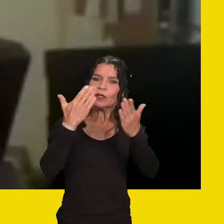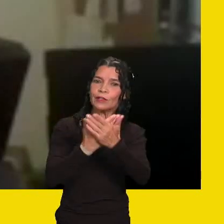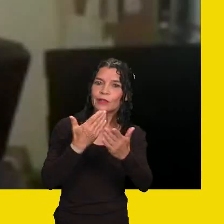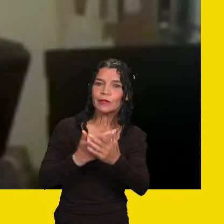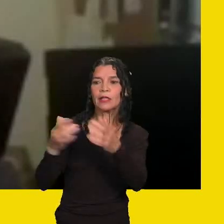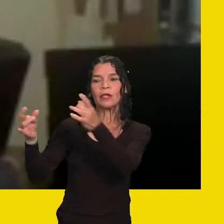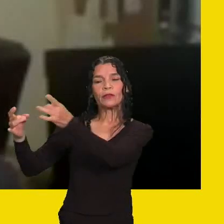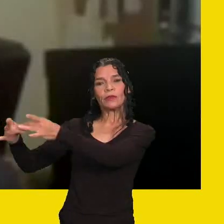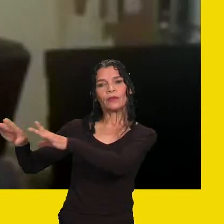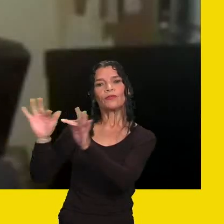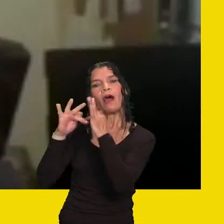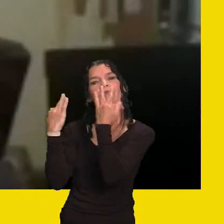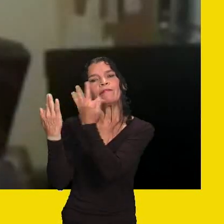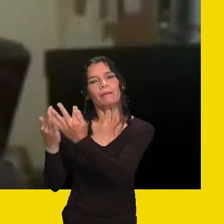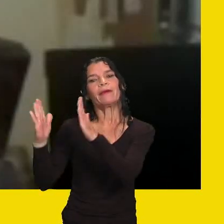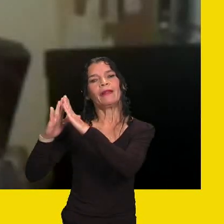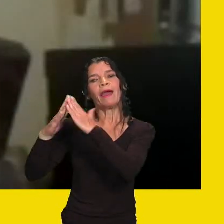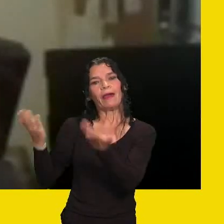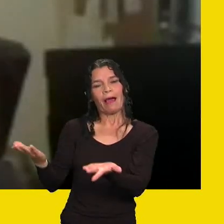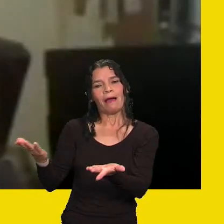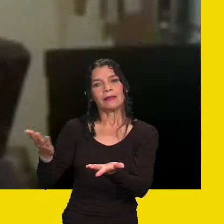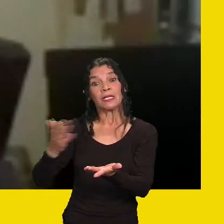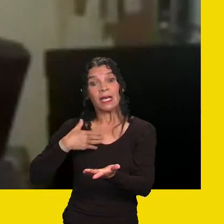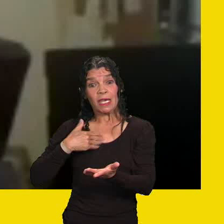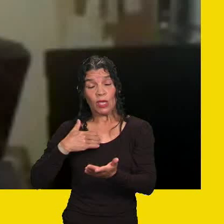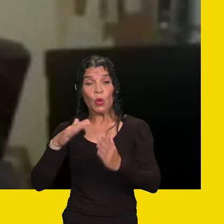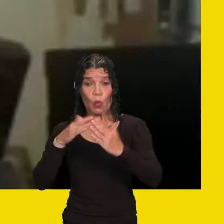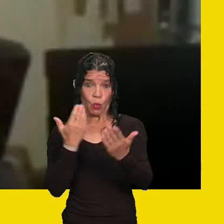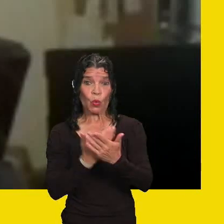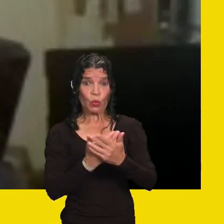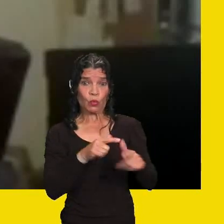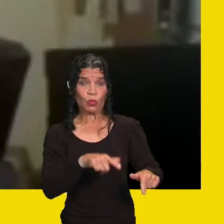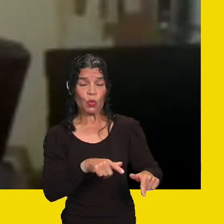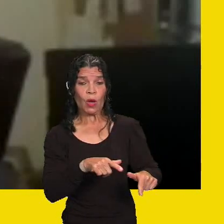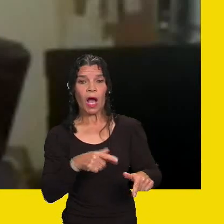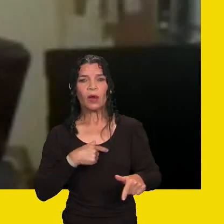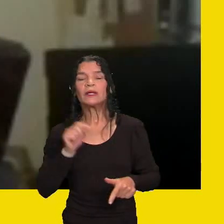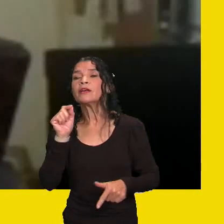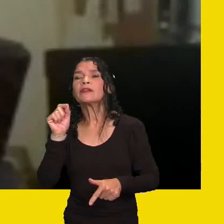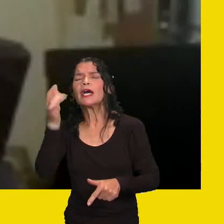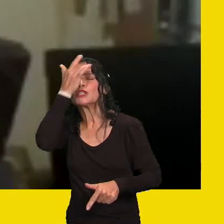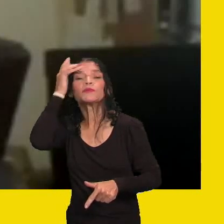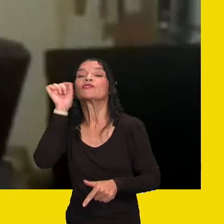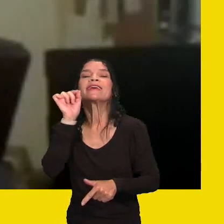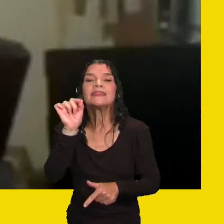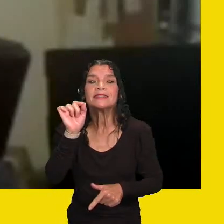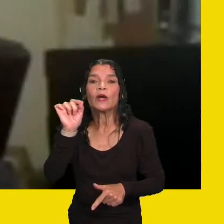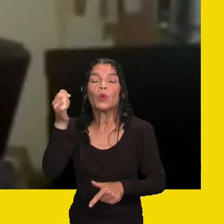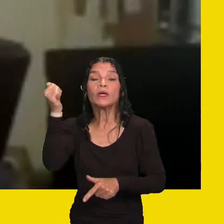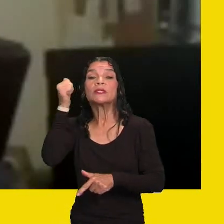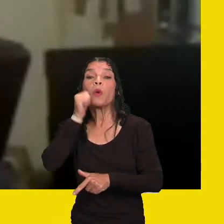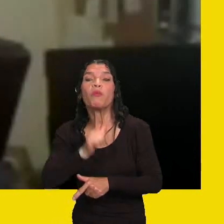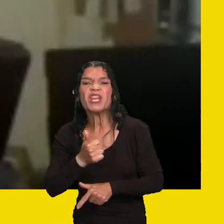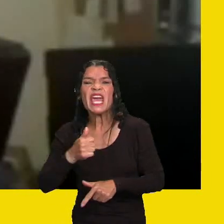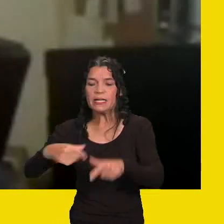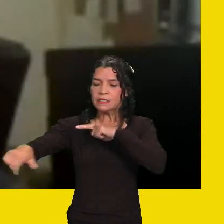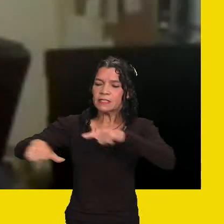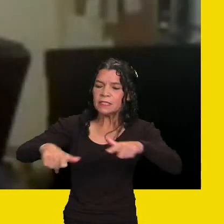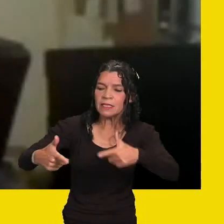família... Como eu dou aula por PEJA diurno, normalmente são donas de casa que deixam os filhos, ou